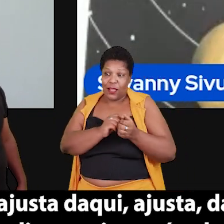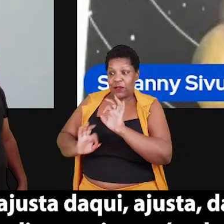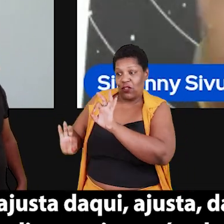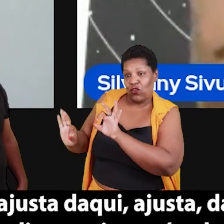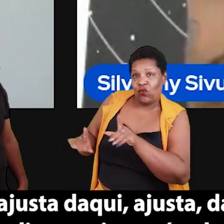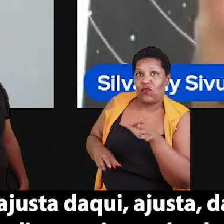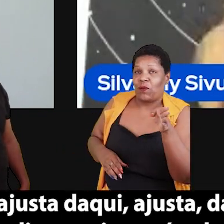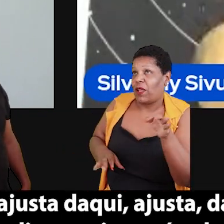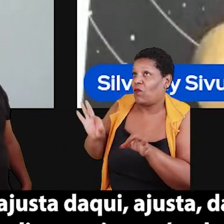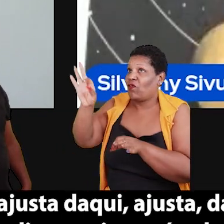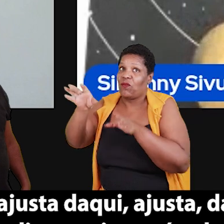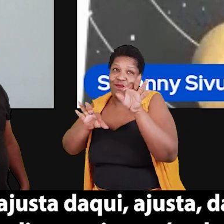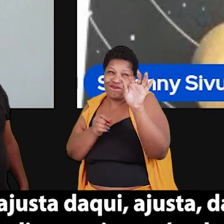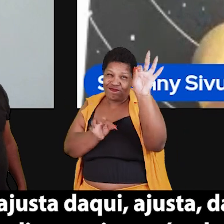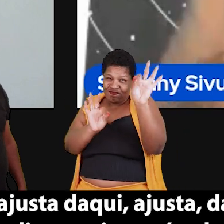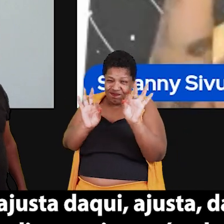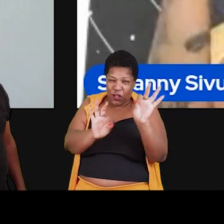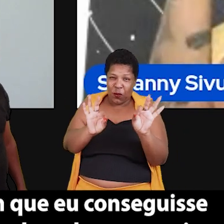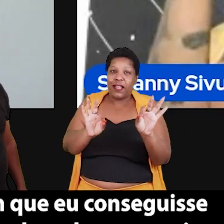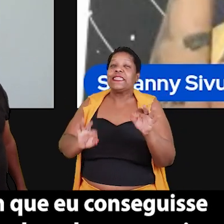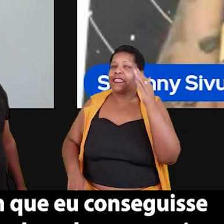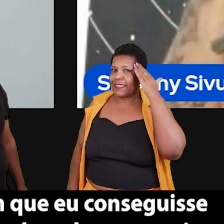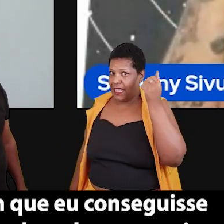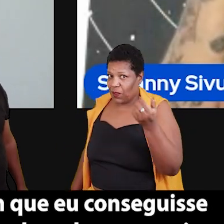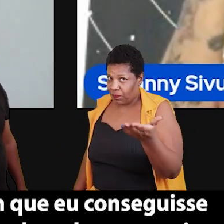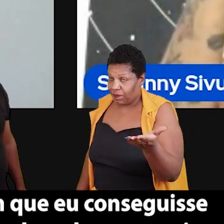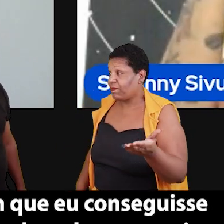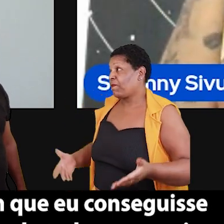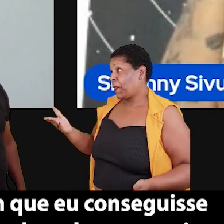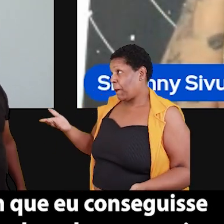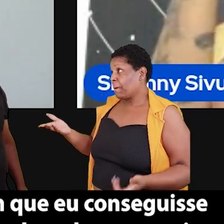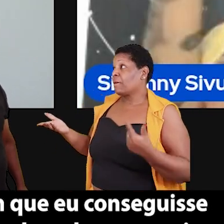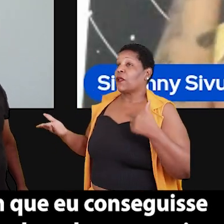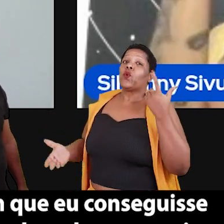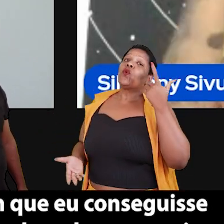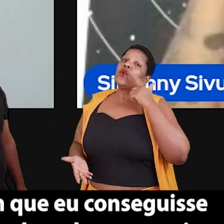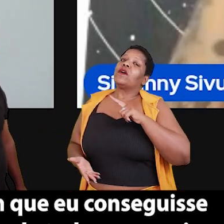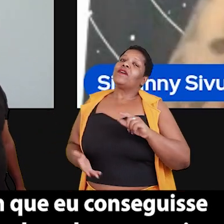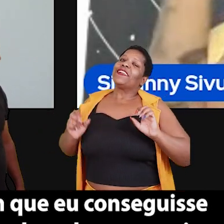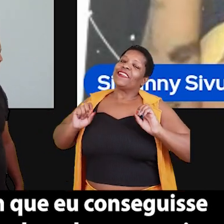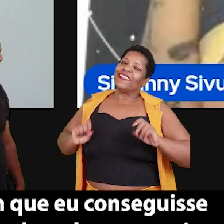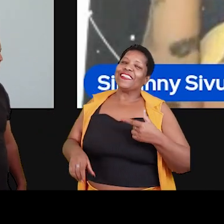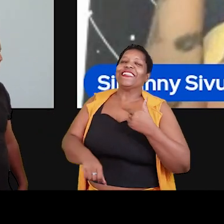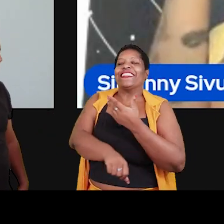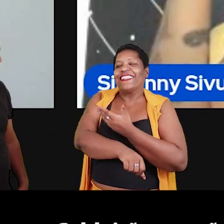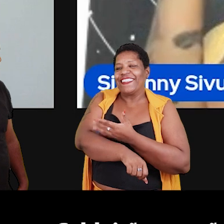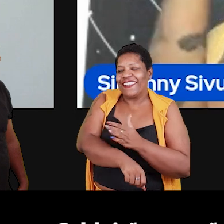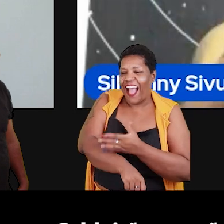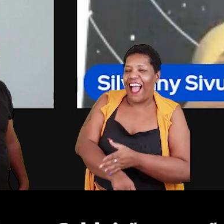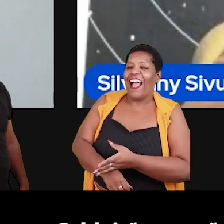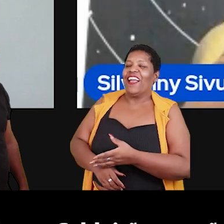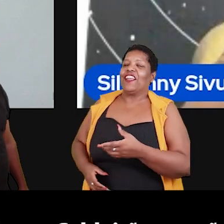dali, que aí vai para ali, que aí encaixa, e aí, sabe assim, fez com que eu conseguisse dar conta de todos os ensaios,